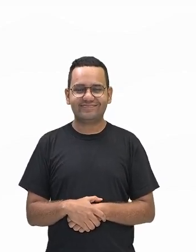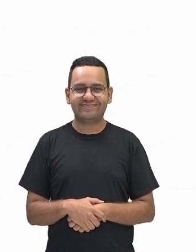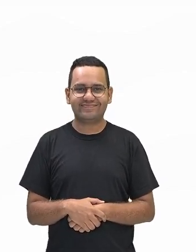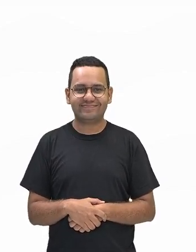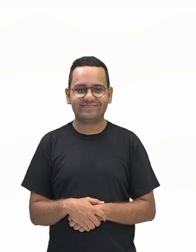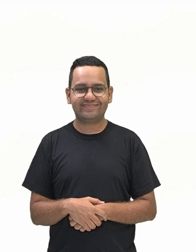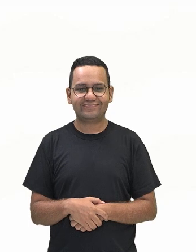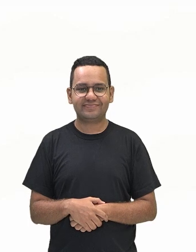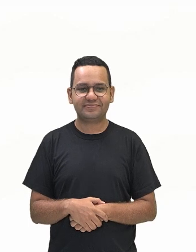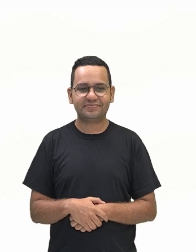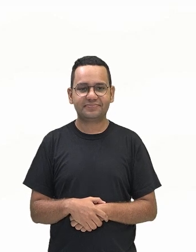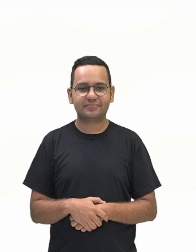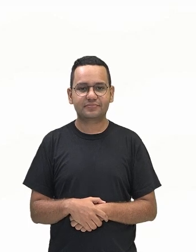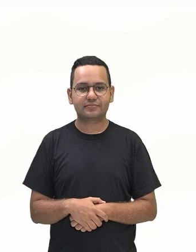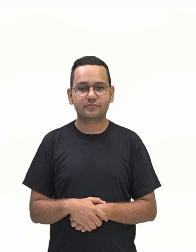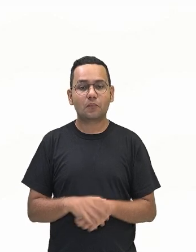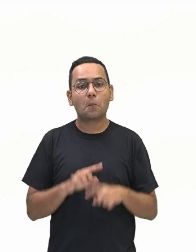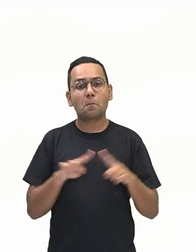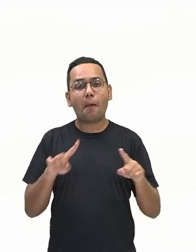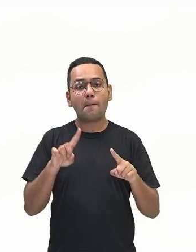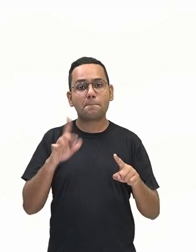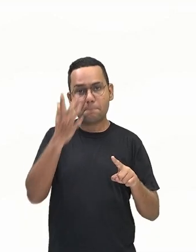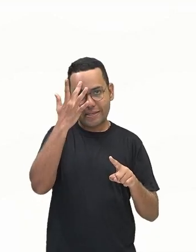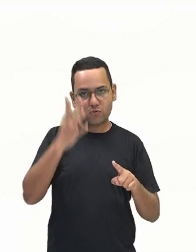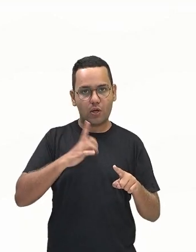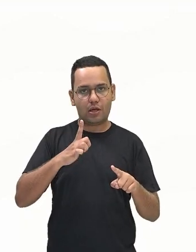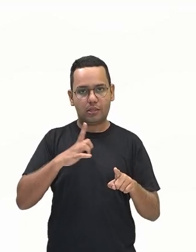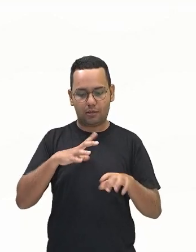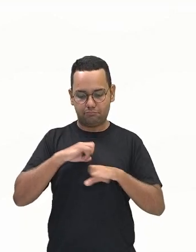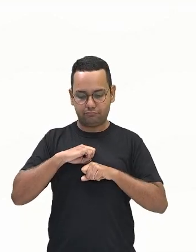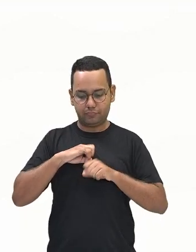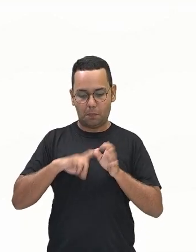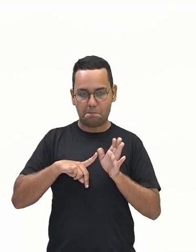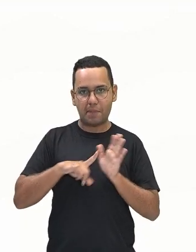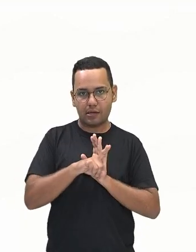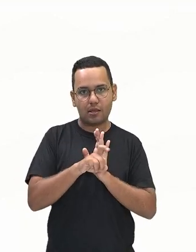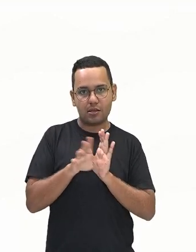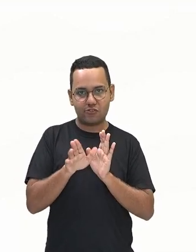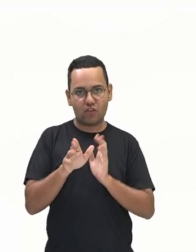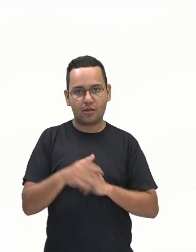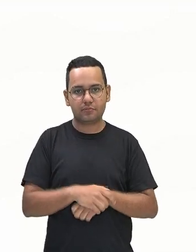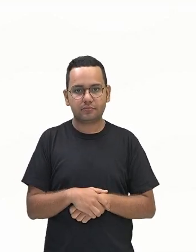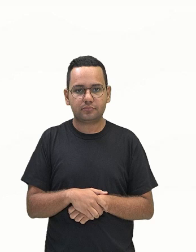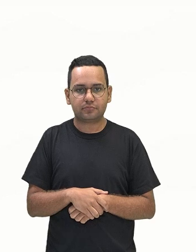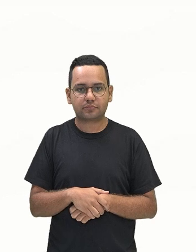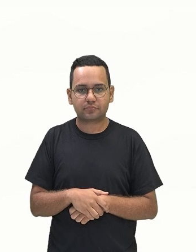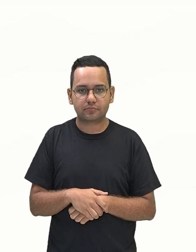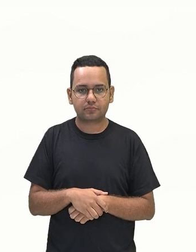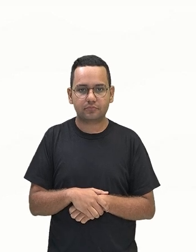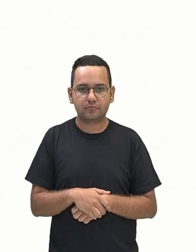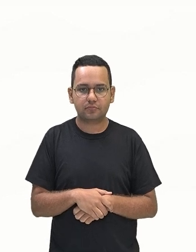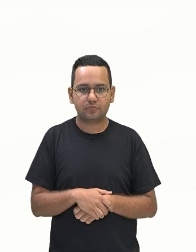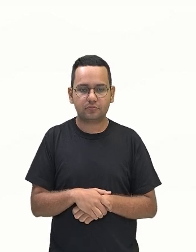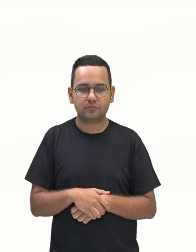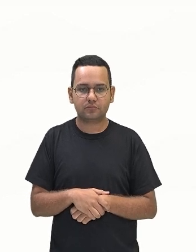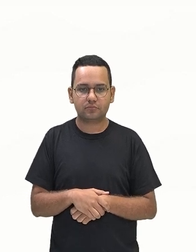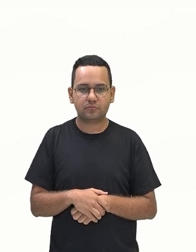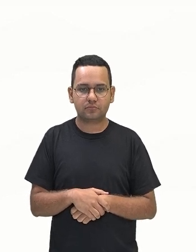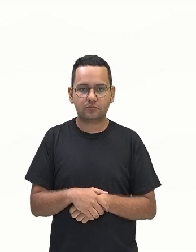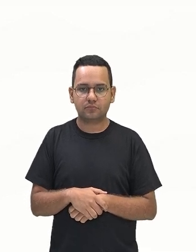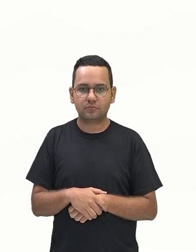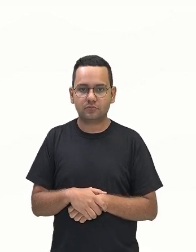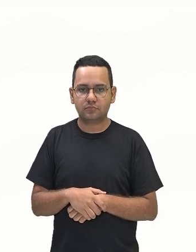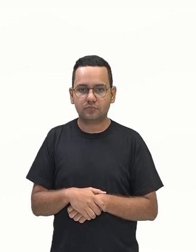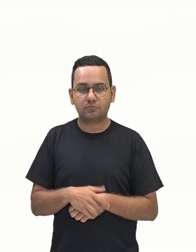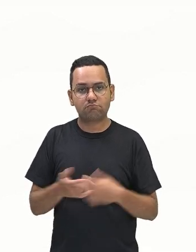que ele tinha ali uma bactéria no seu organismo e essas bactérias elas tinham que